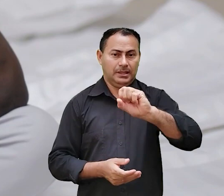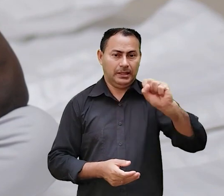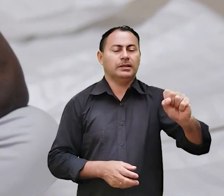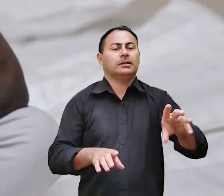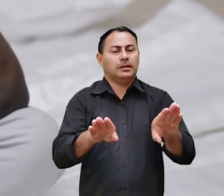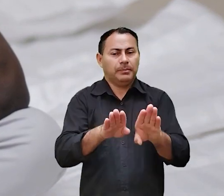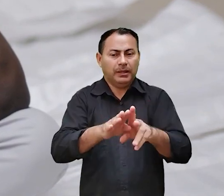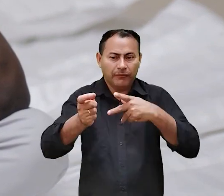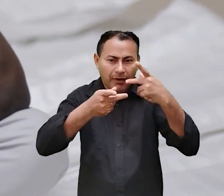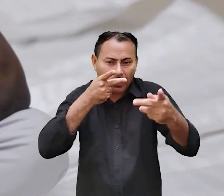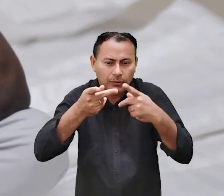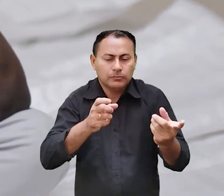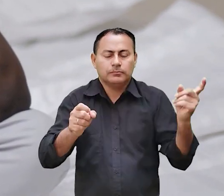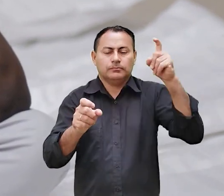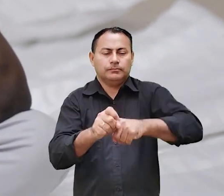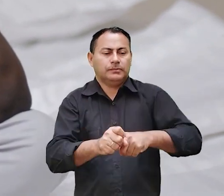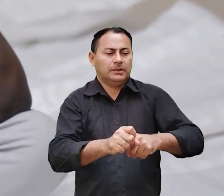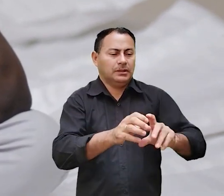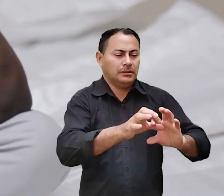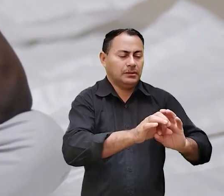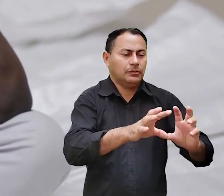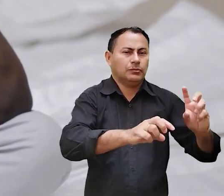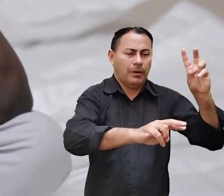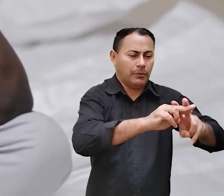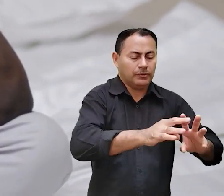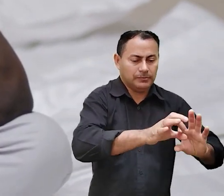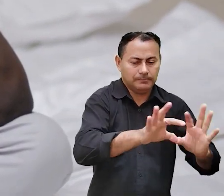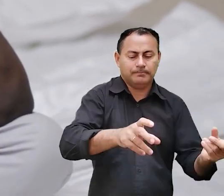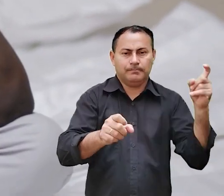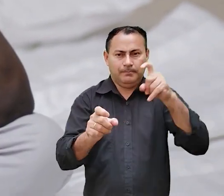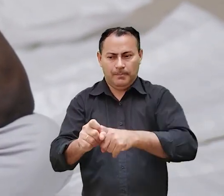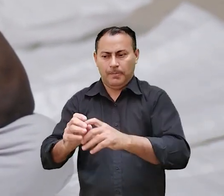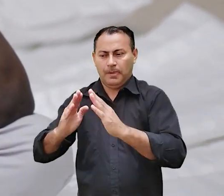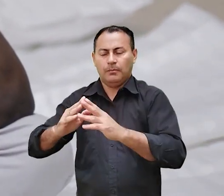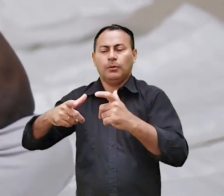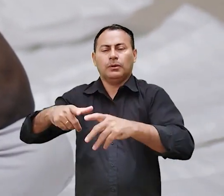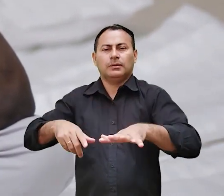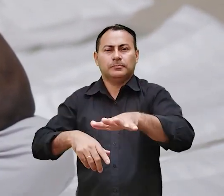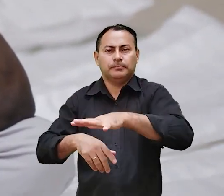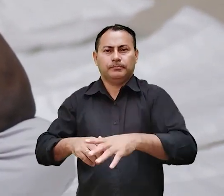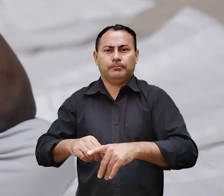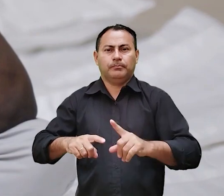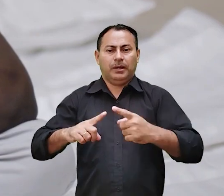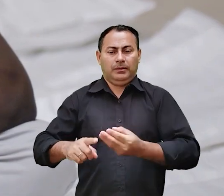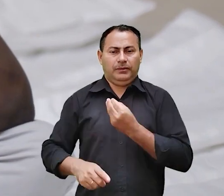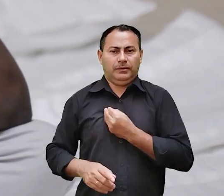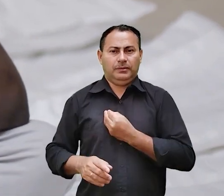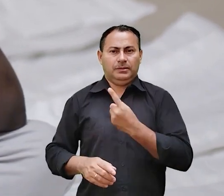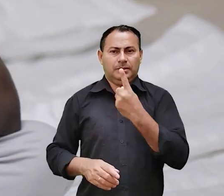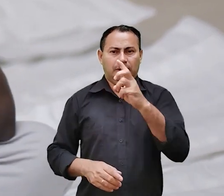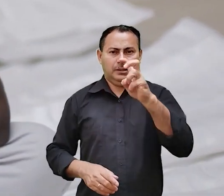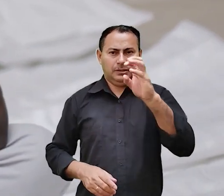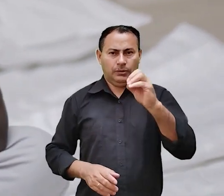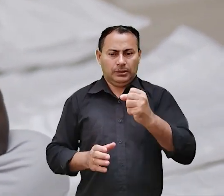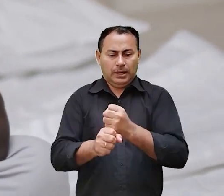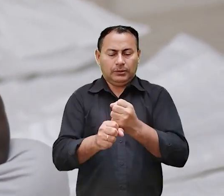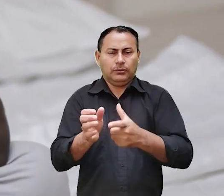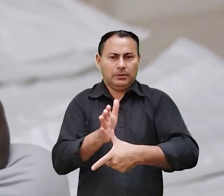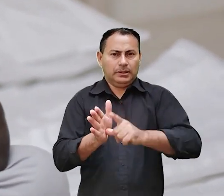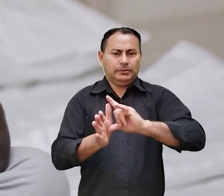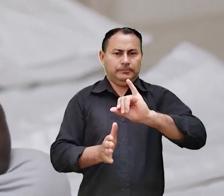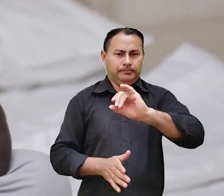ele também profetizou o retorno do cativeiro babilônico mas tendo vivido 150 Anos